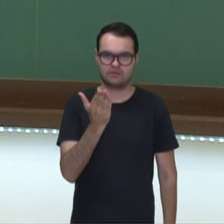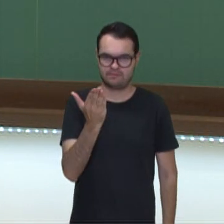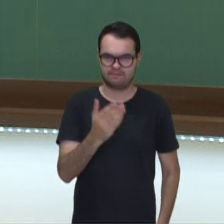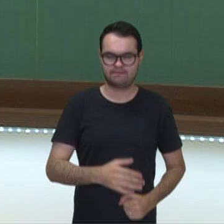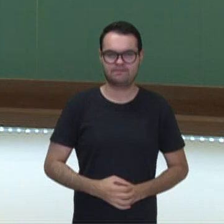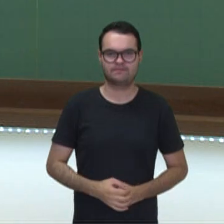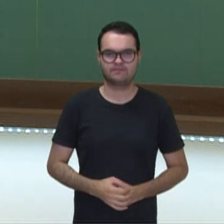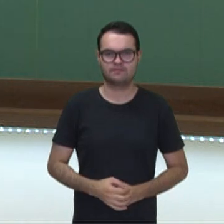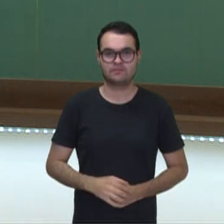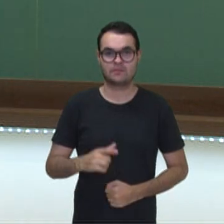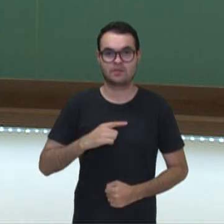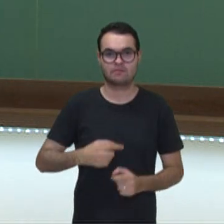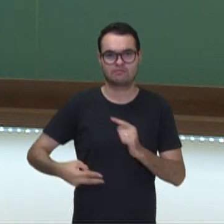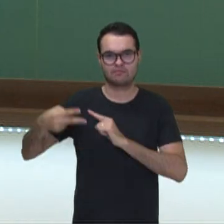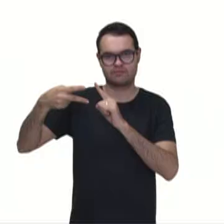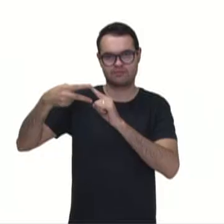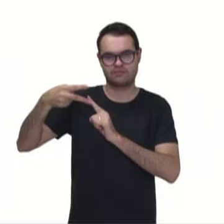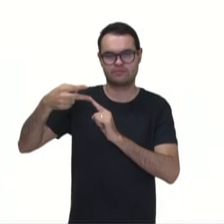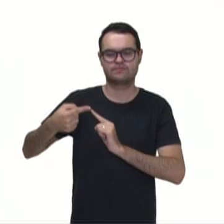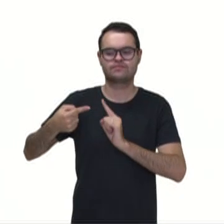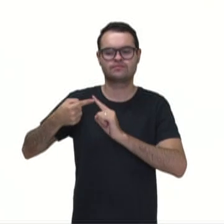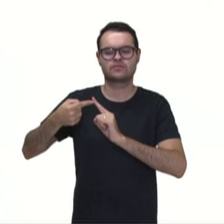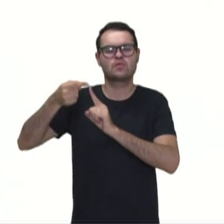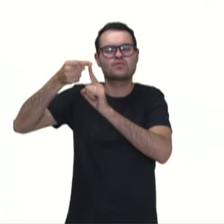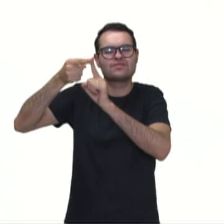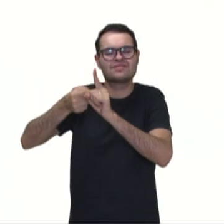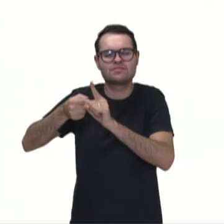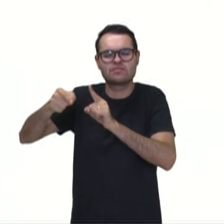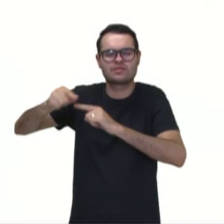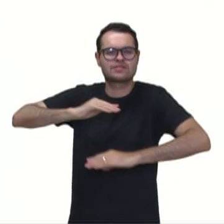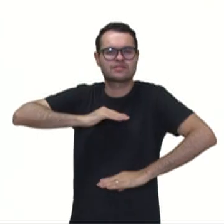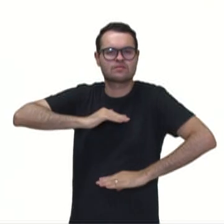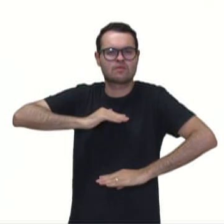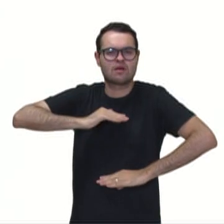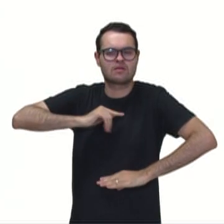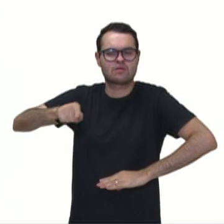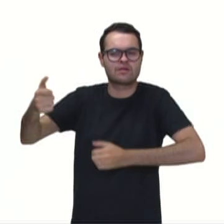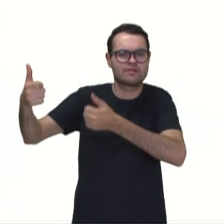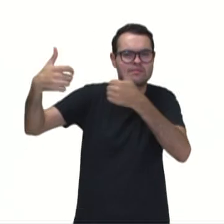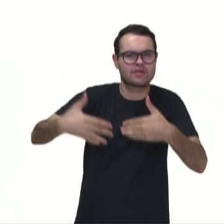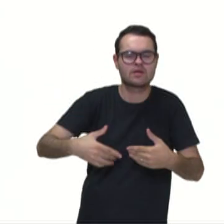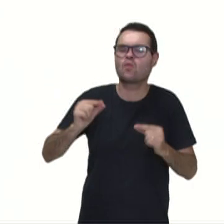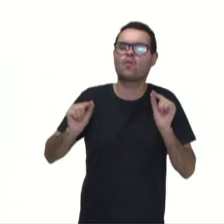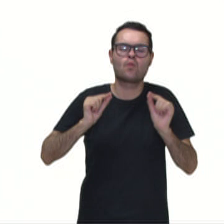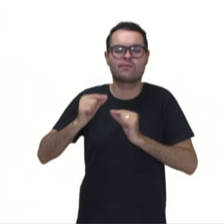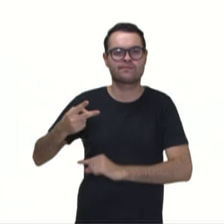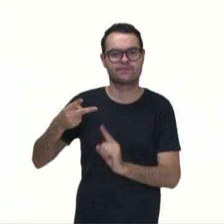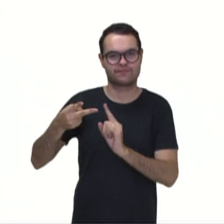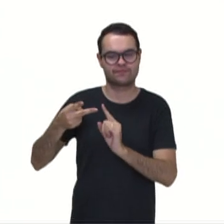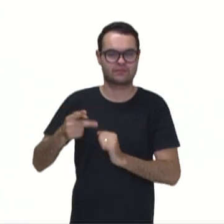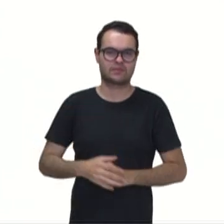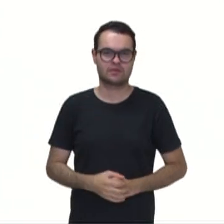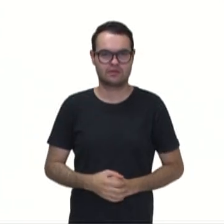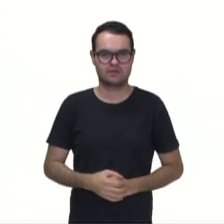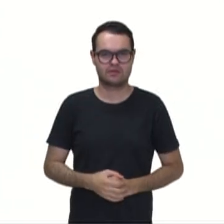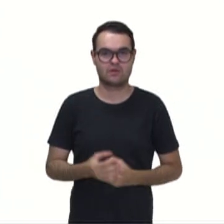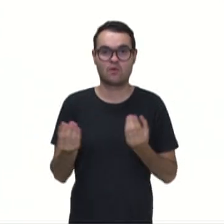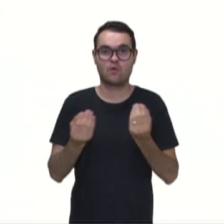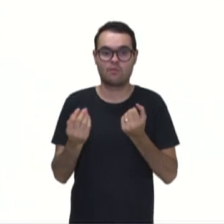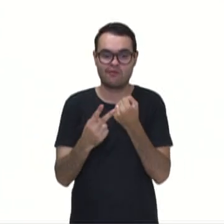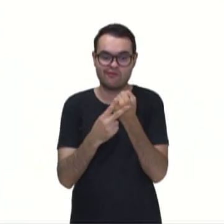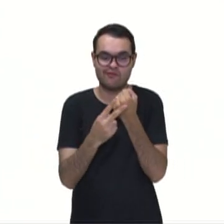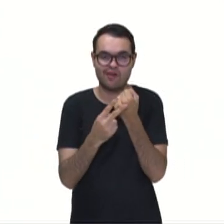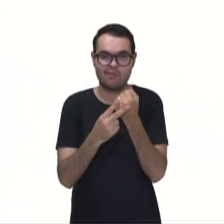questão se desdobra em 2. Qual é o tipo de situação que ele comenta? E, finalmente, como estão conjugados